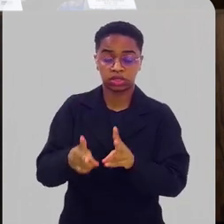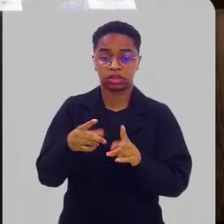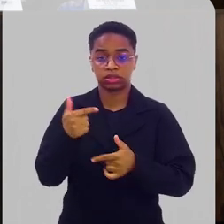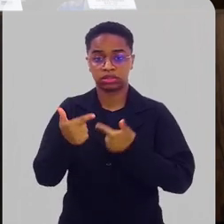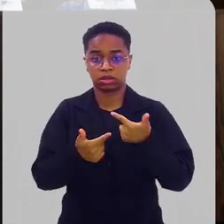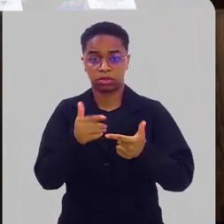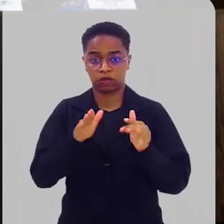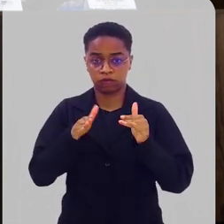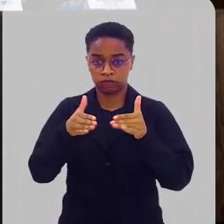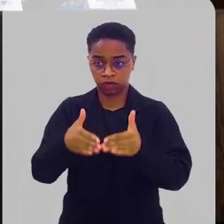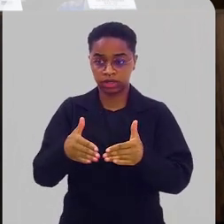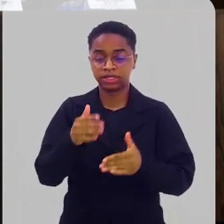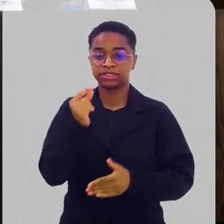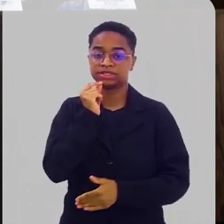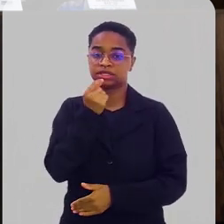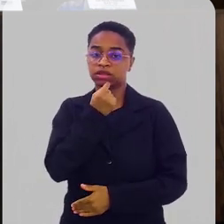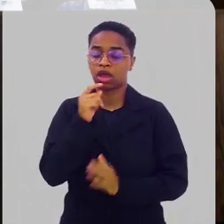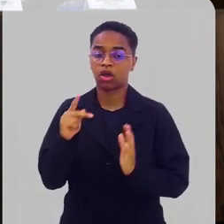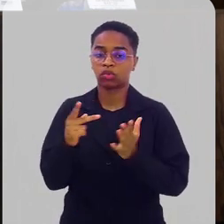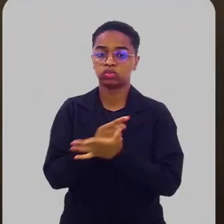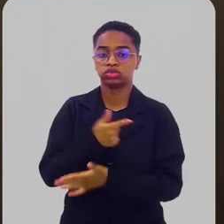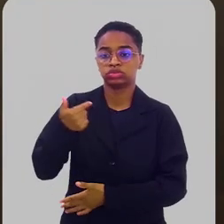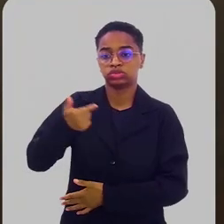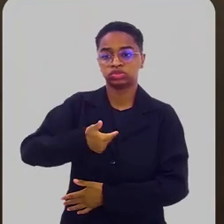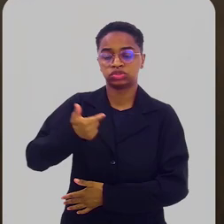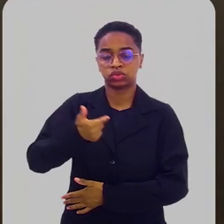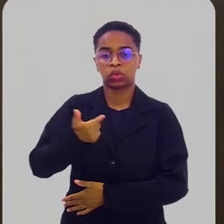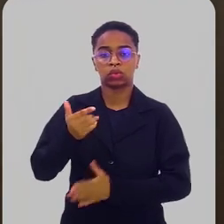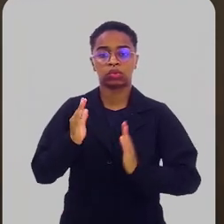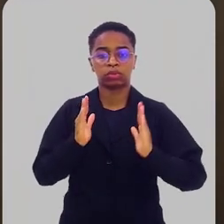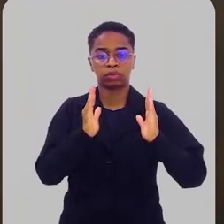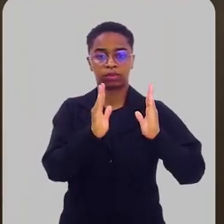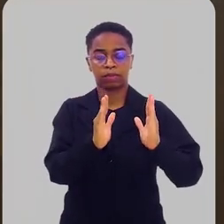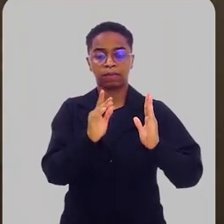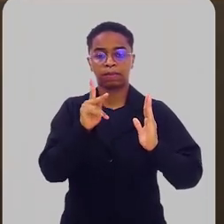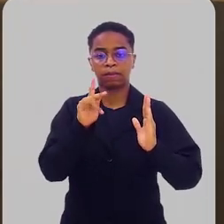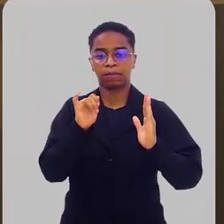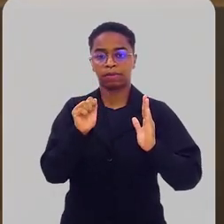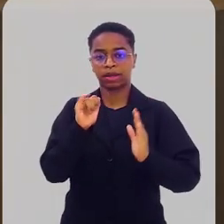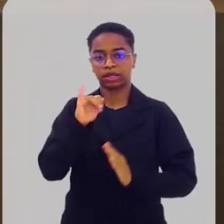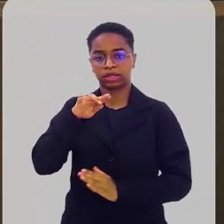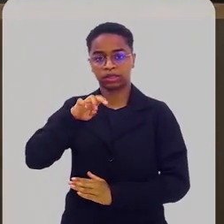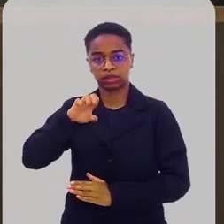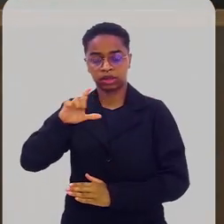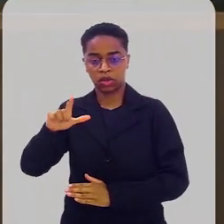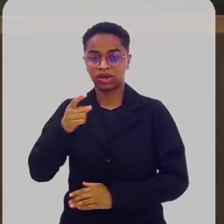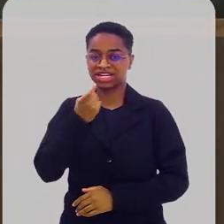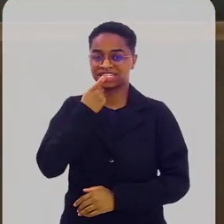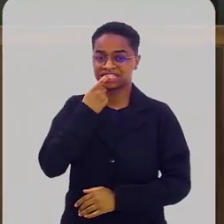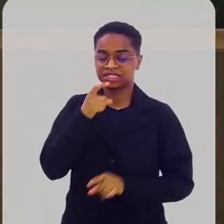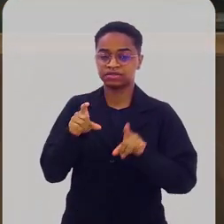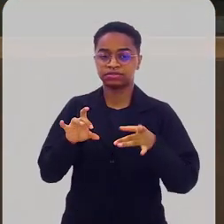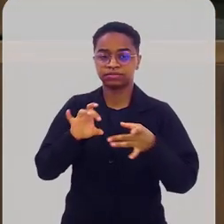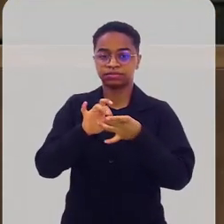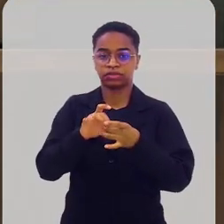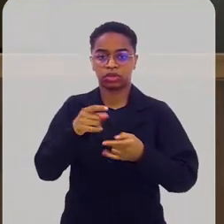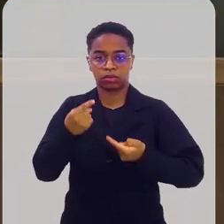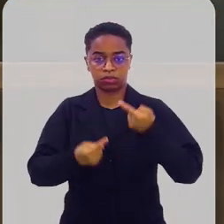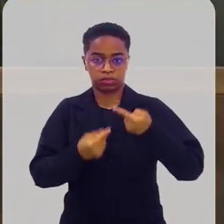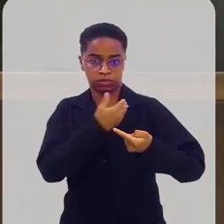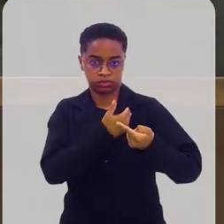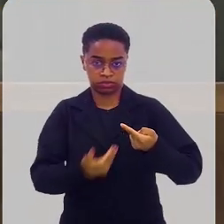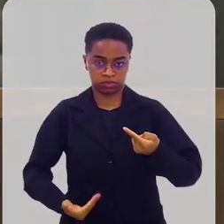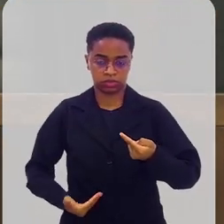trabalho do Fórum, foi realizado em setembro a segunda edição do painel Plástico e Políticas